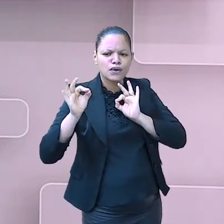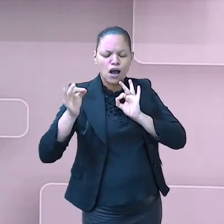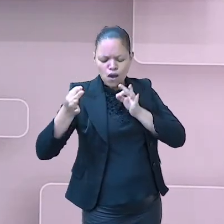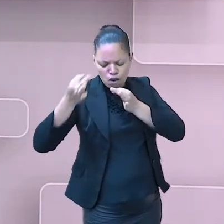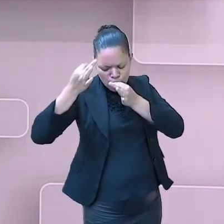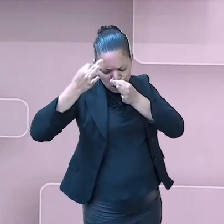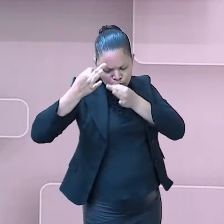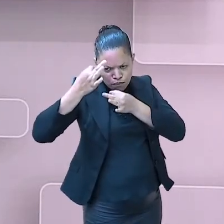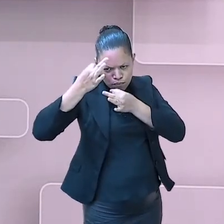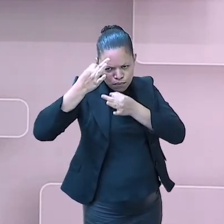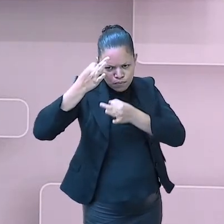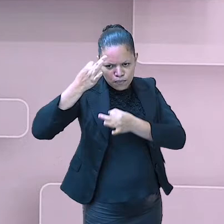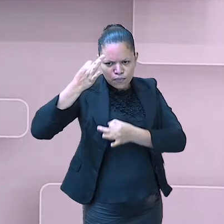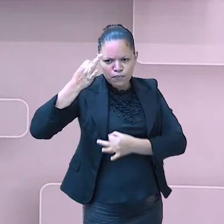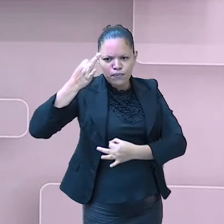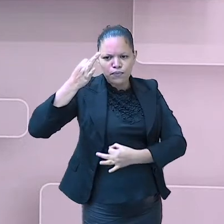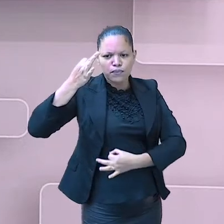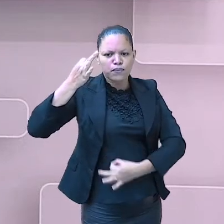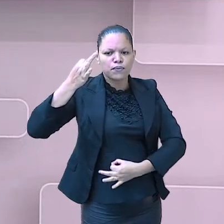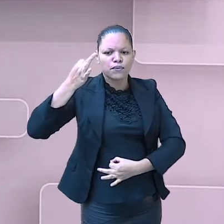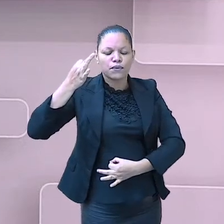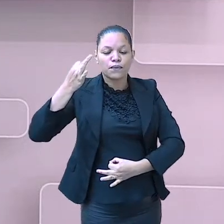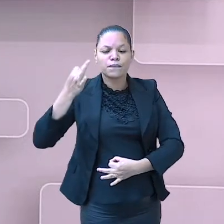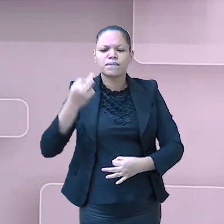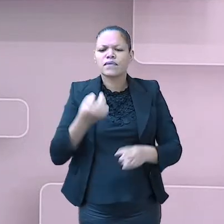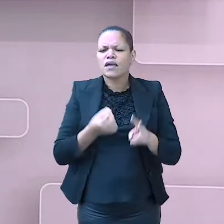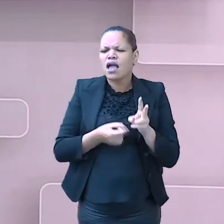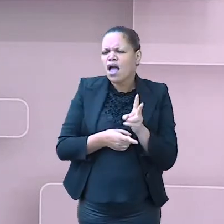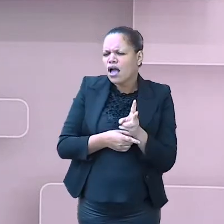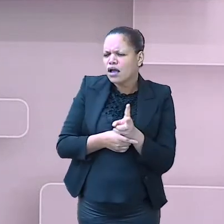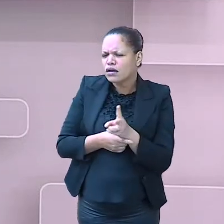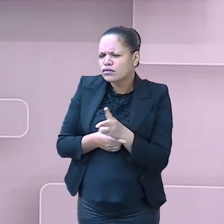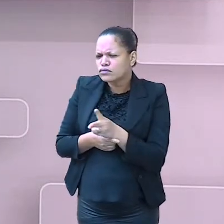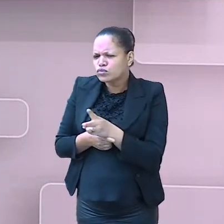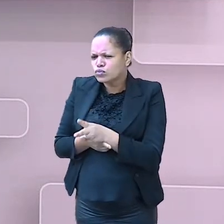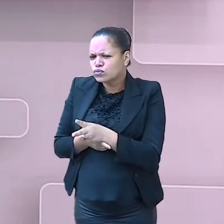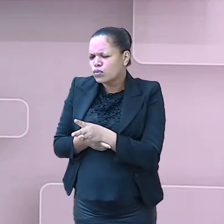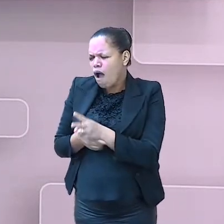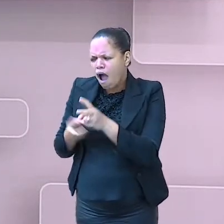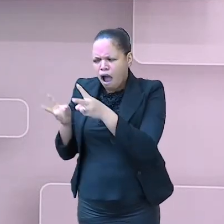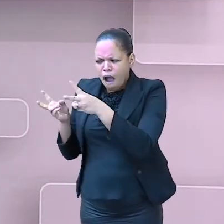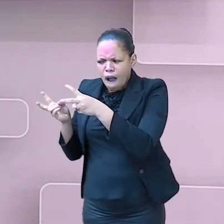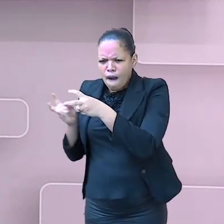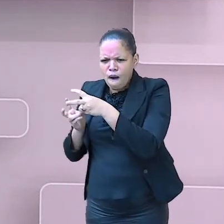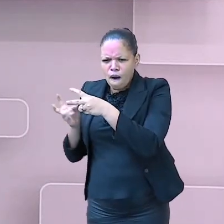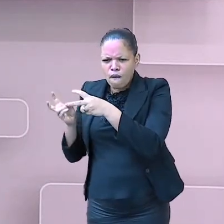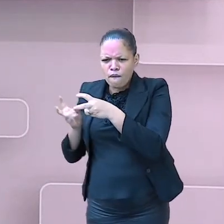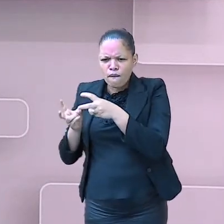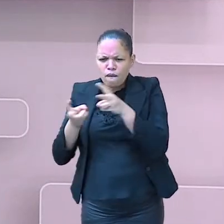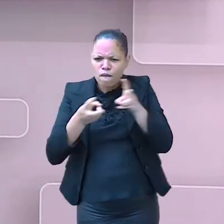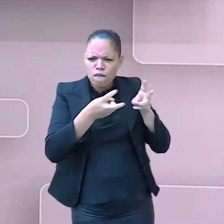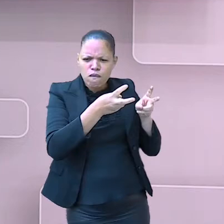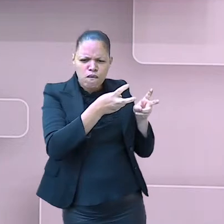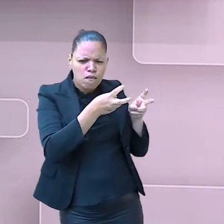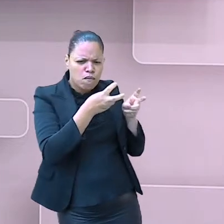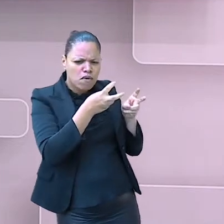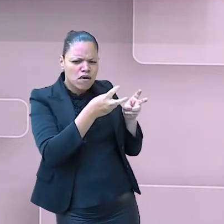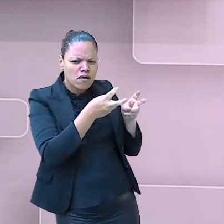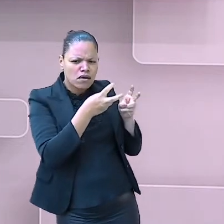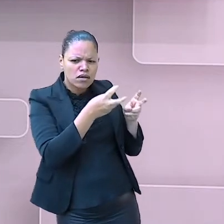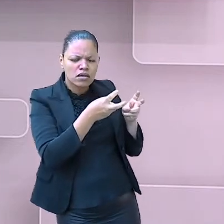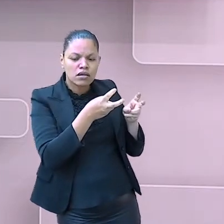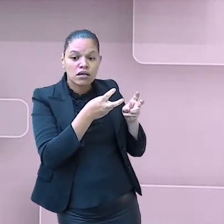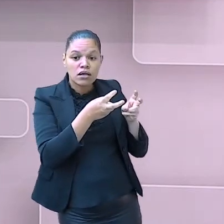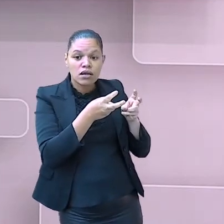de sensor para esse peixe. Se você estiver dentro da água e você perceber que tem um peixe, se